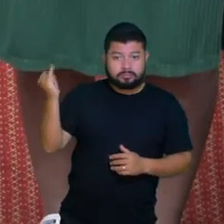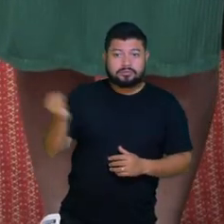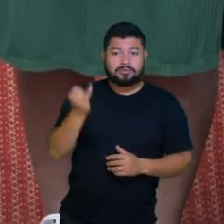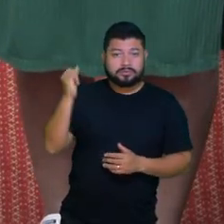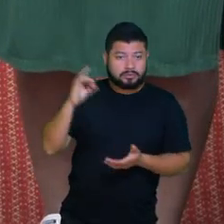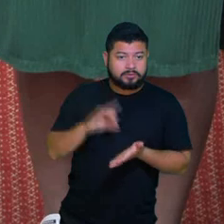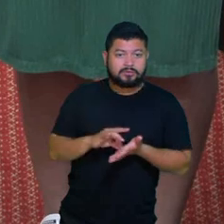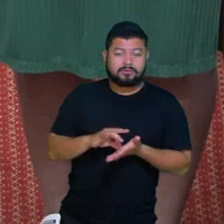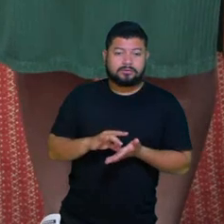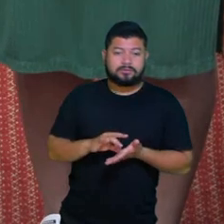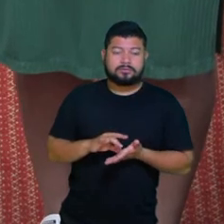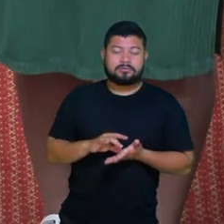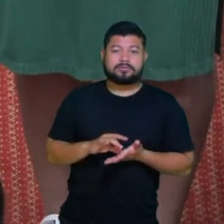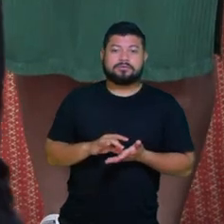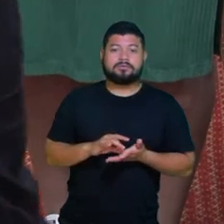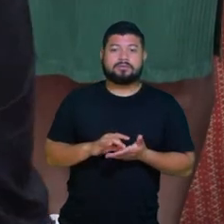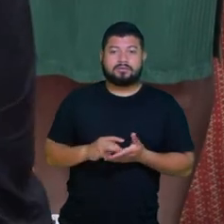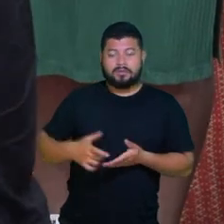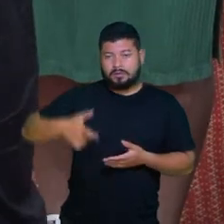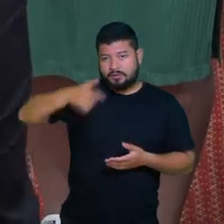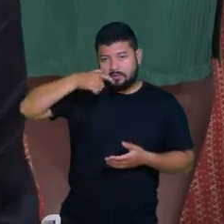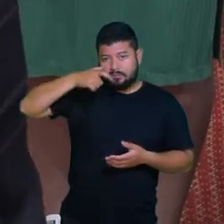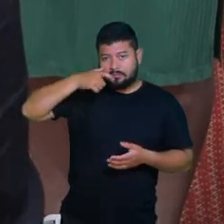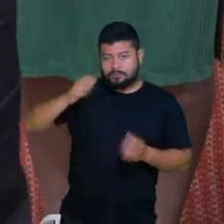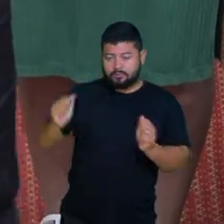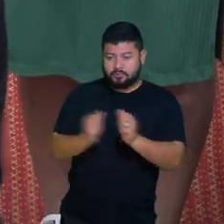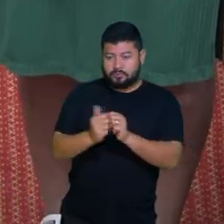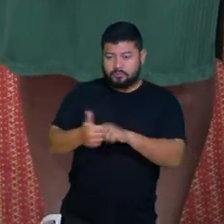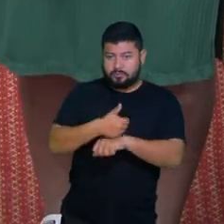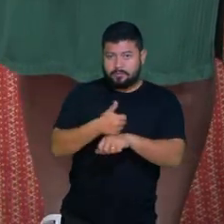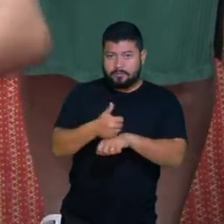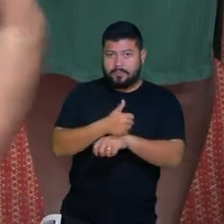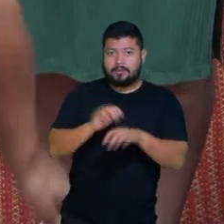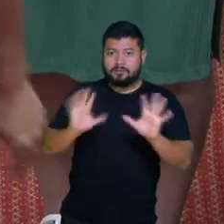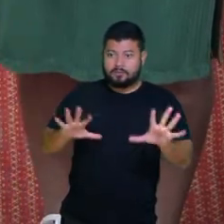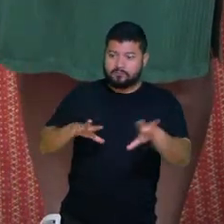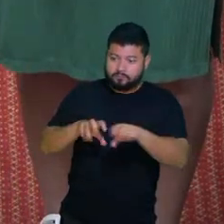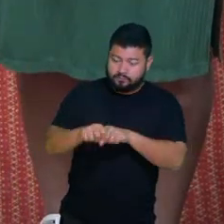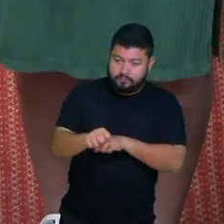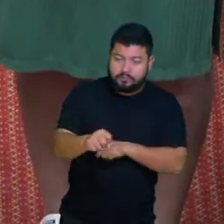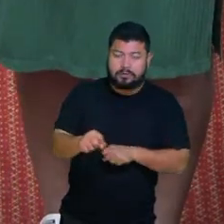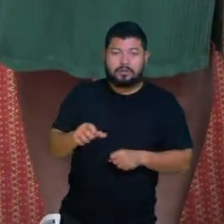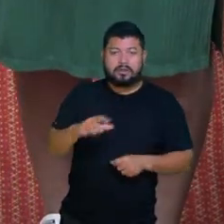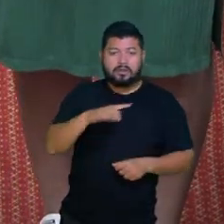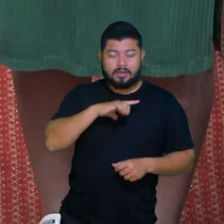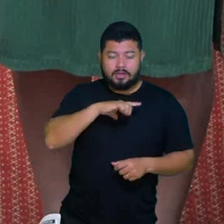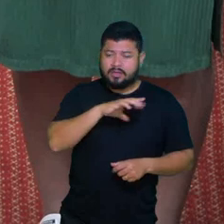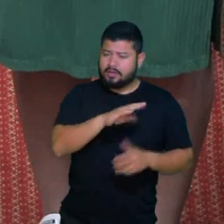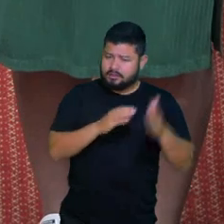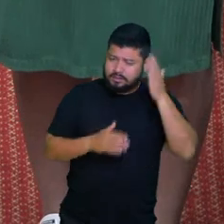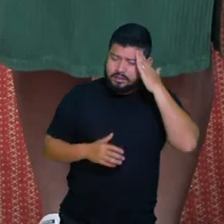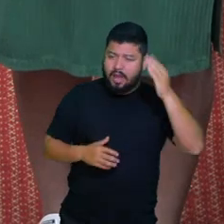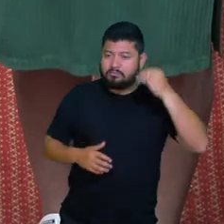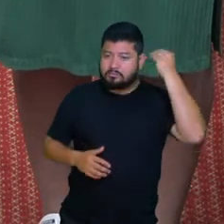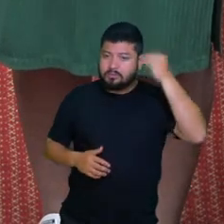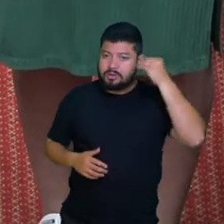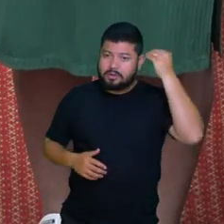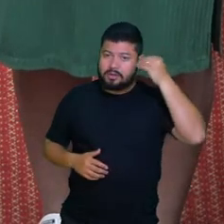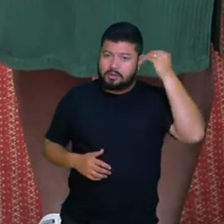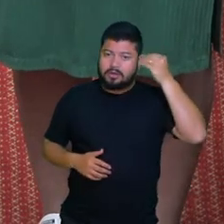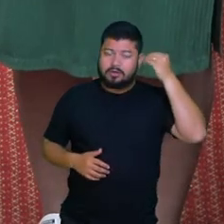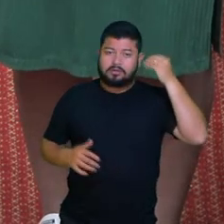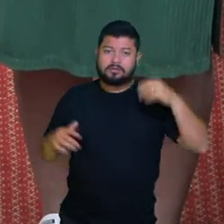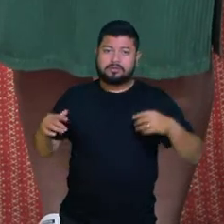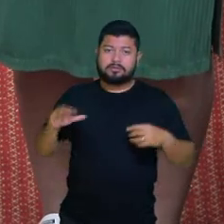importantíssimo acompanhado de profissional que já tá formado que tem conhecimento que está atuando ali e não